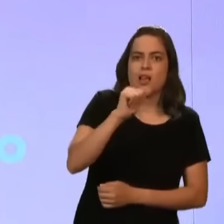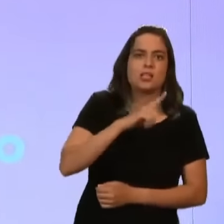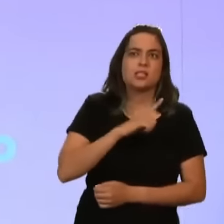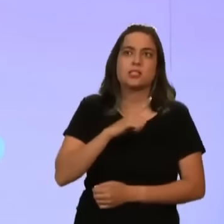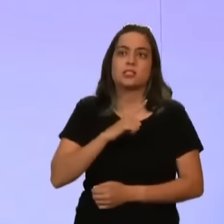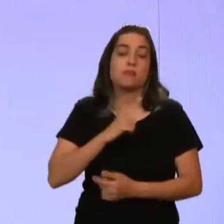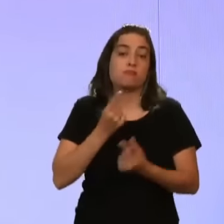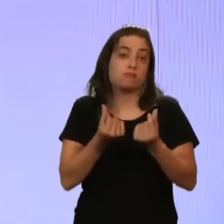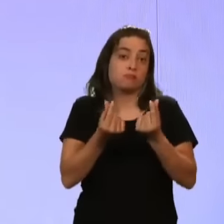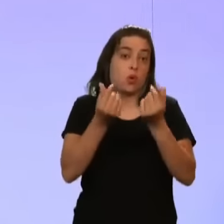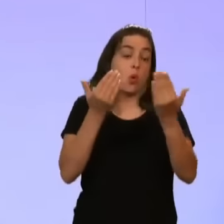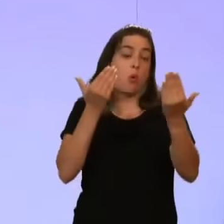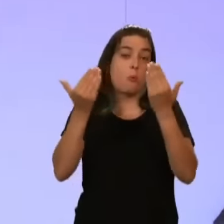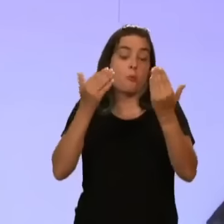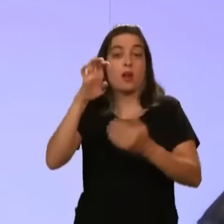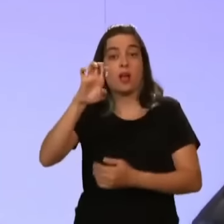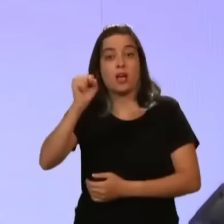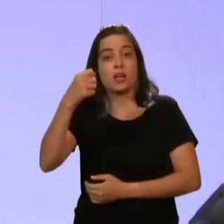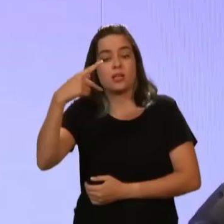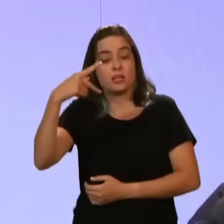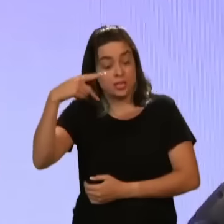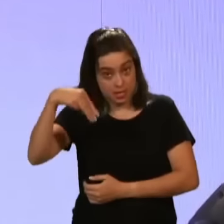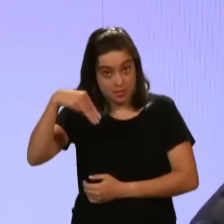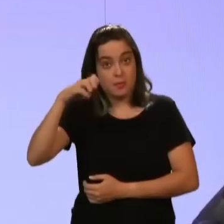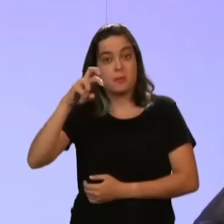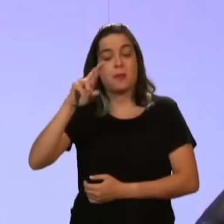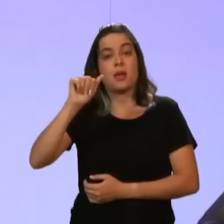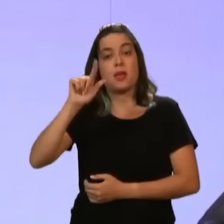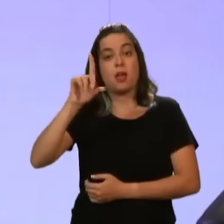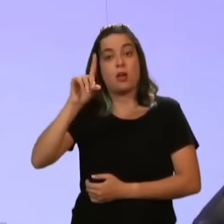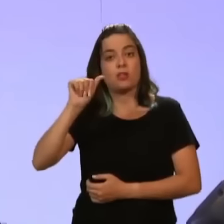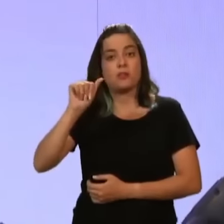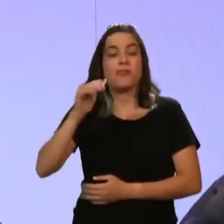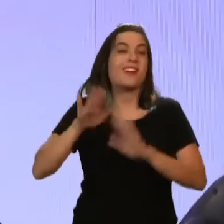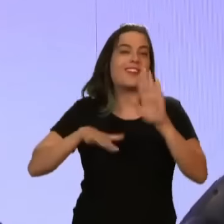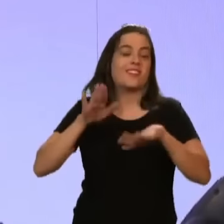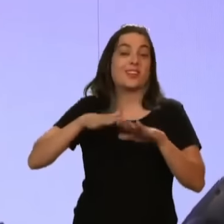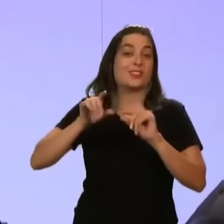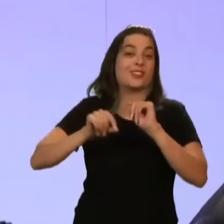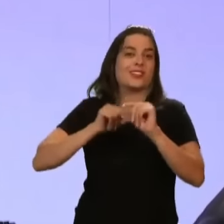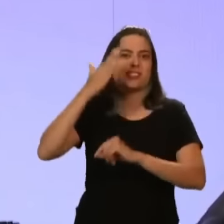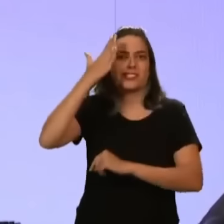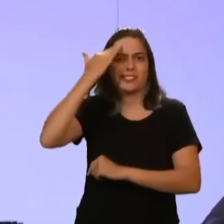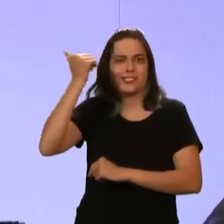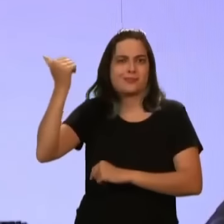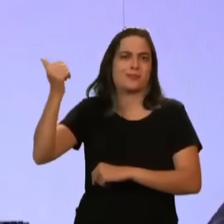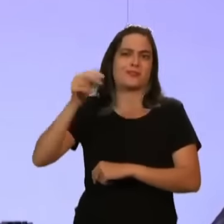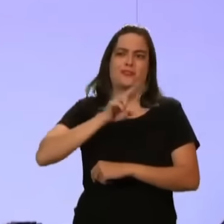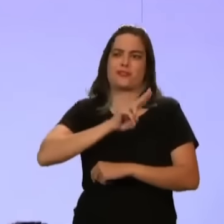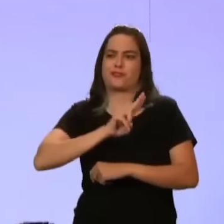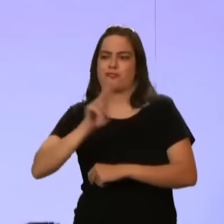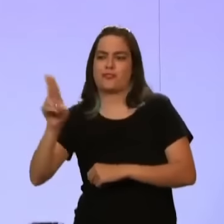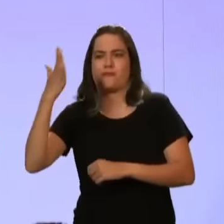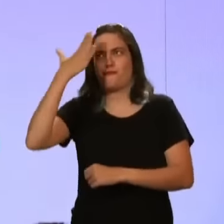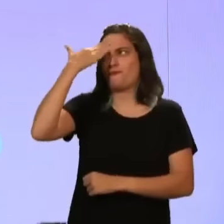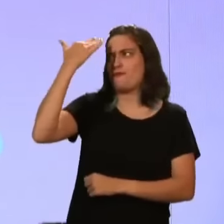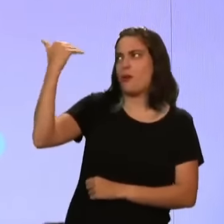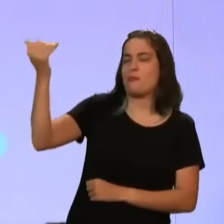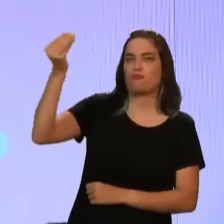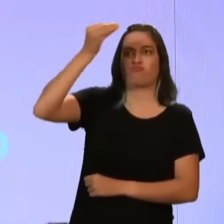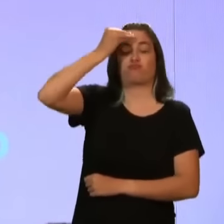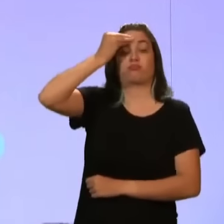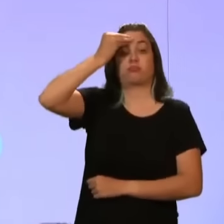médio igual da esmeralda. Mas às vezes a gente só fica com aqueles nomes mais famosos e conhecidos na